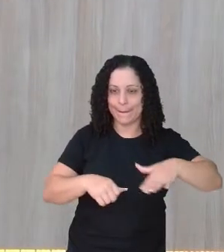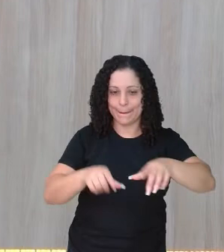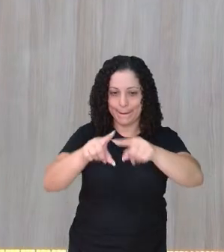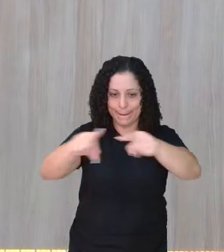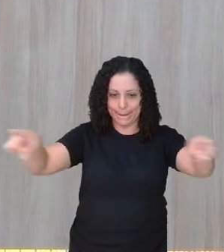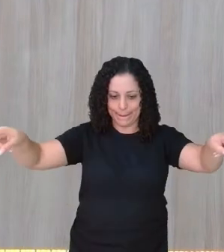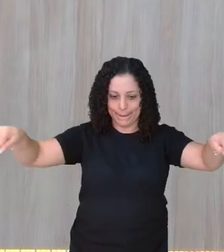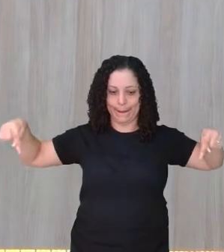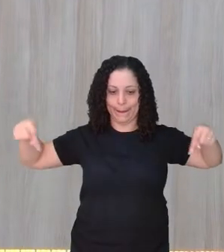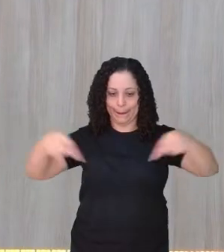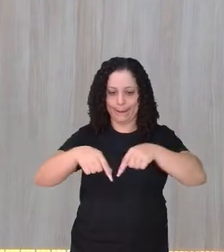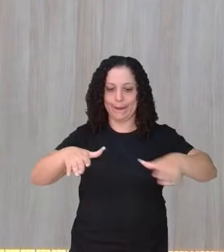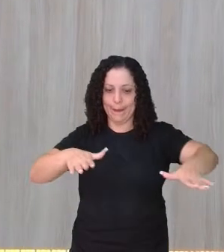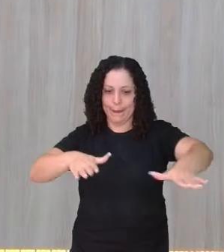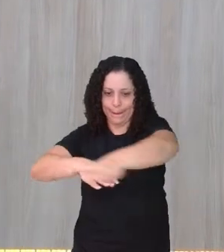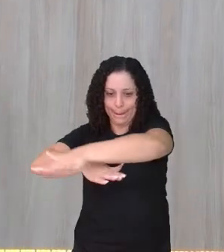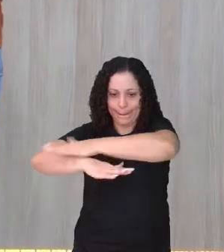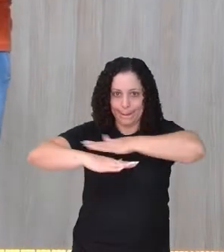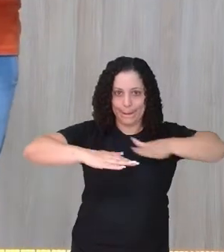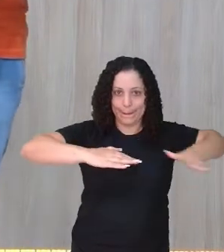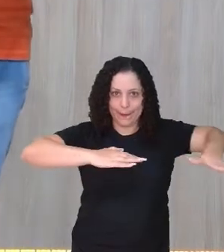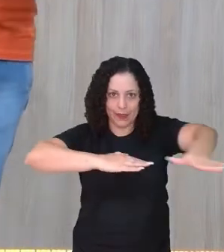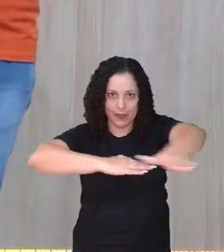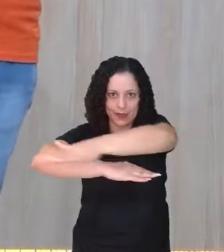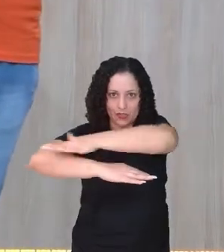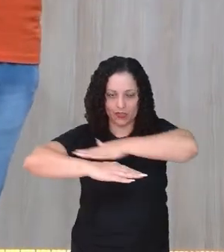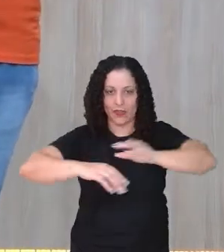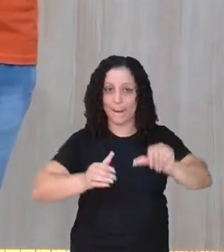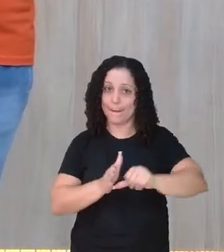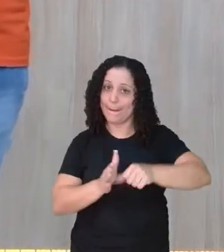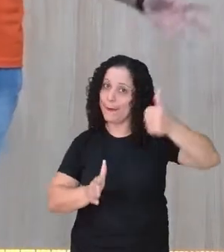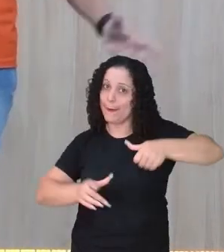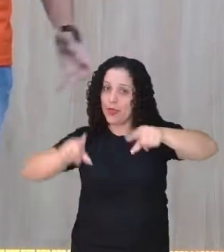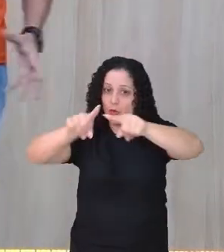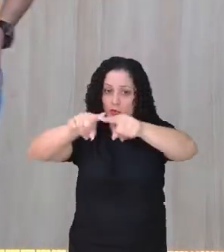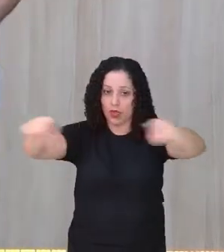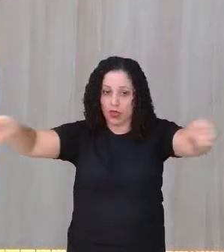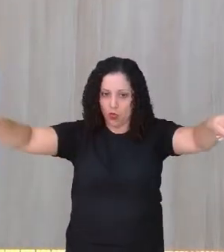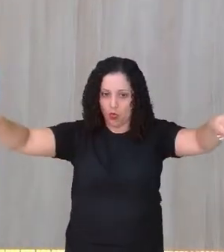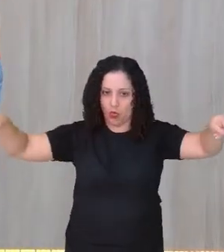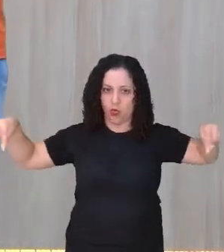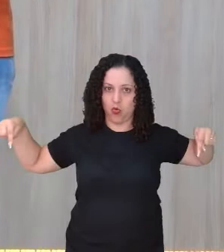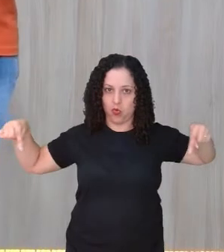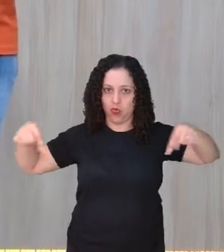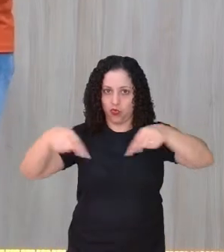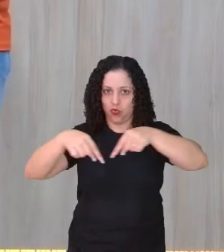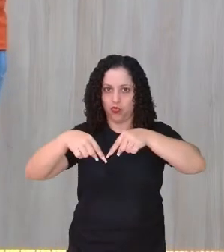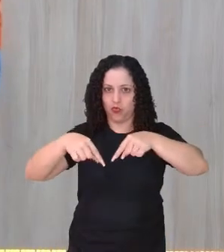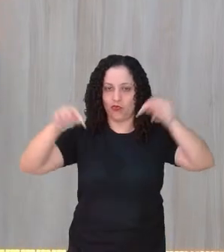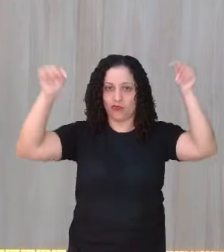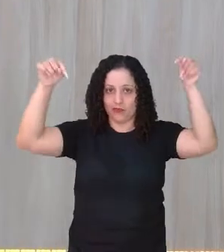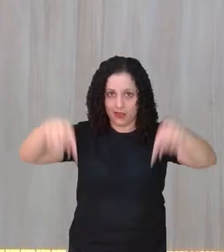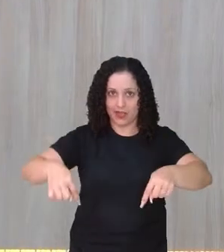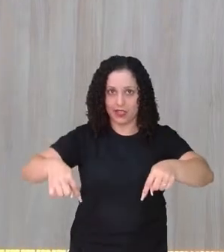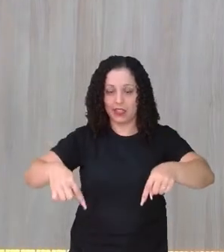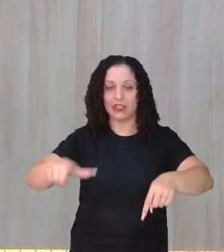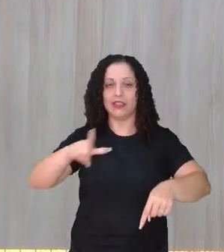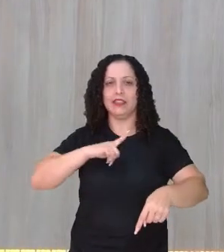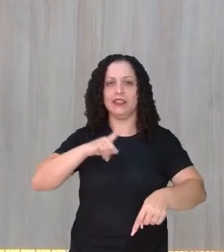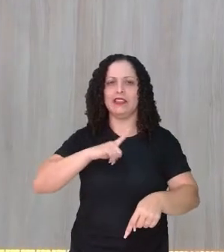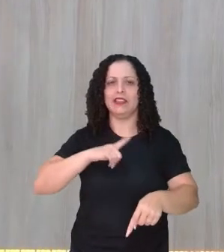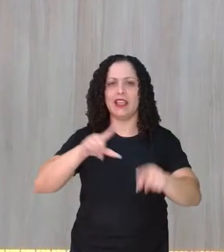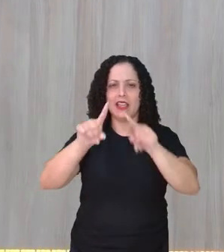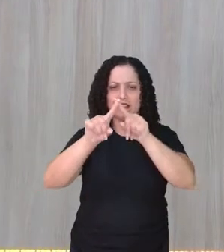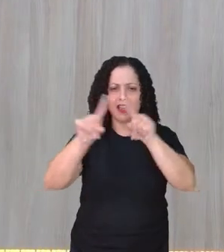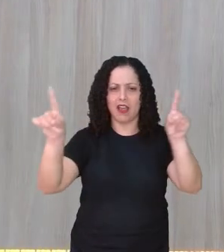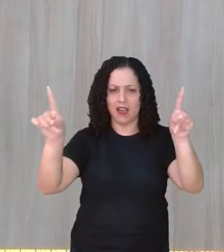aí. Então, pensa comigo, eu tenho a área do quintal, que é um retângulo bem grandão, e dentro desse quintal eu tenho